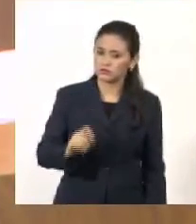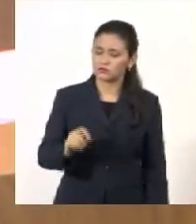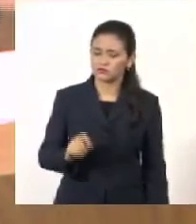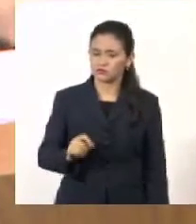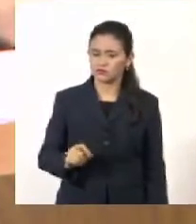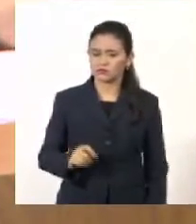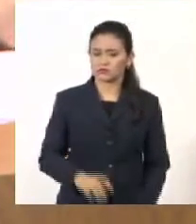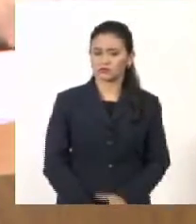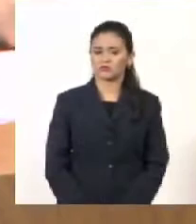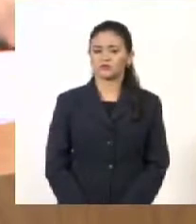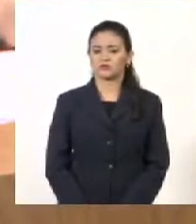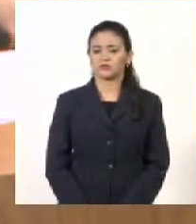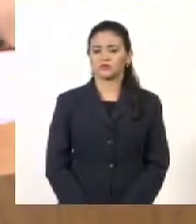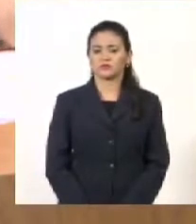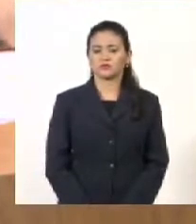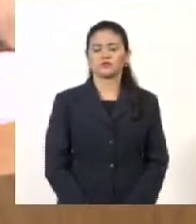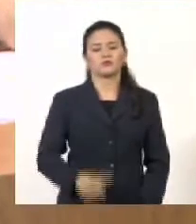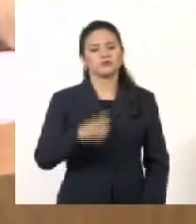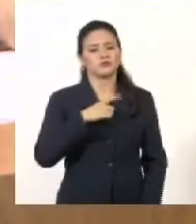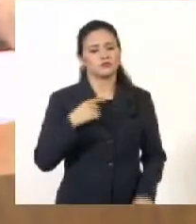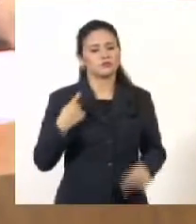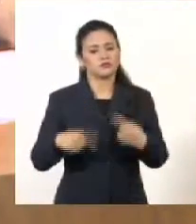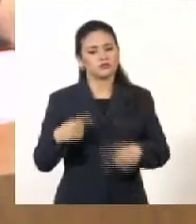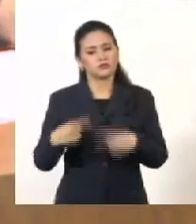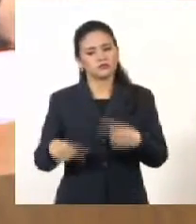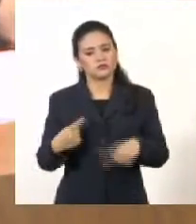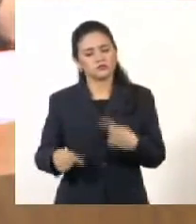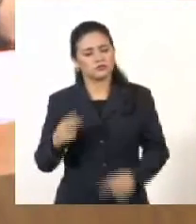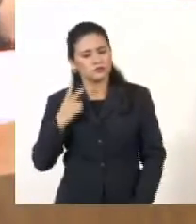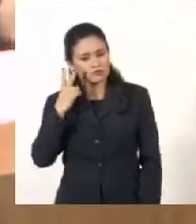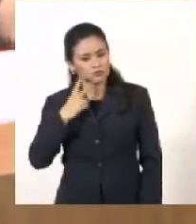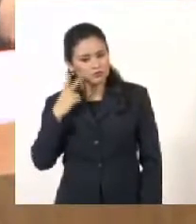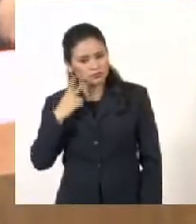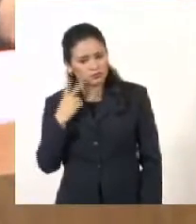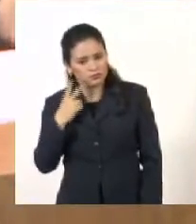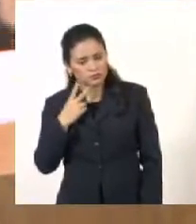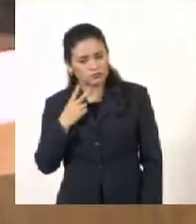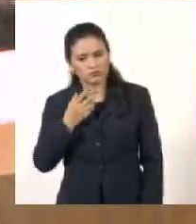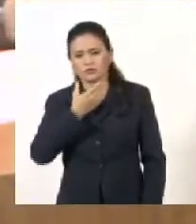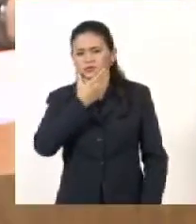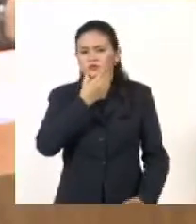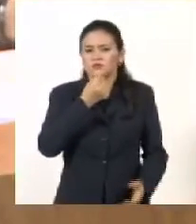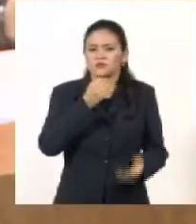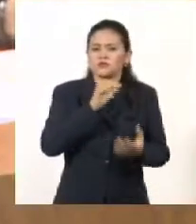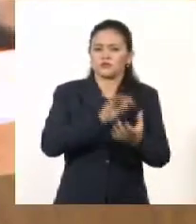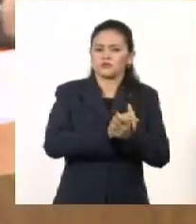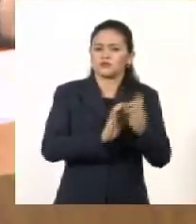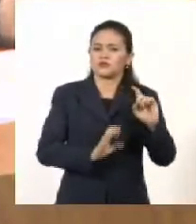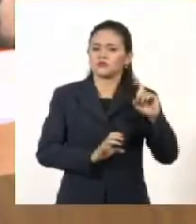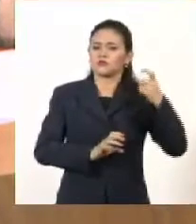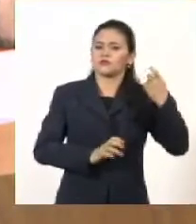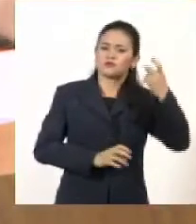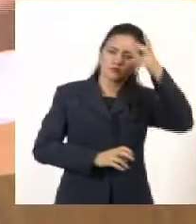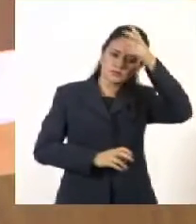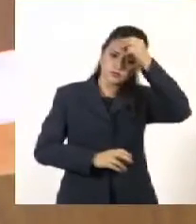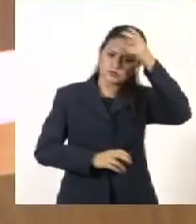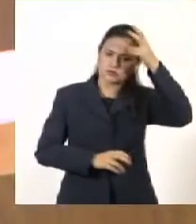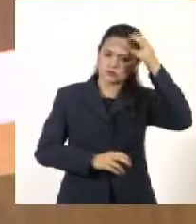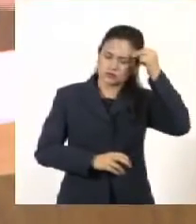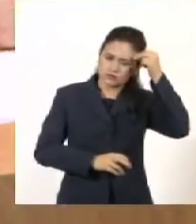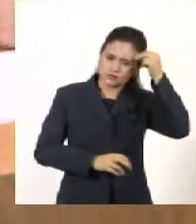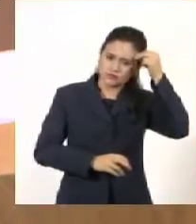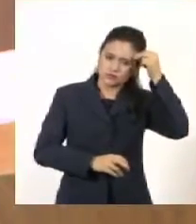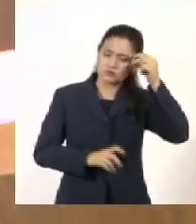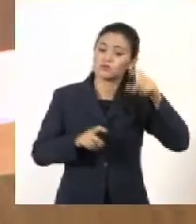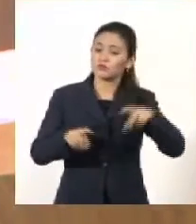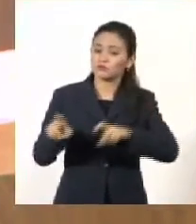havia tido uma discussão do vereador com o marido da ex-prefeita de Pedro do Rosário, na fazenda